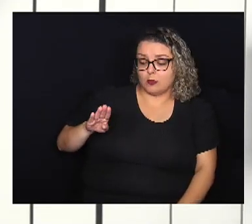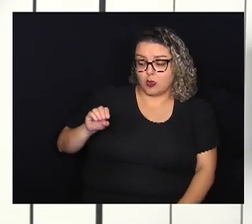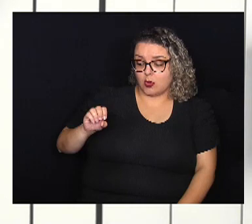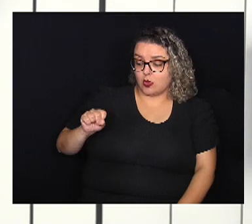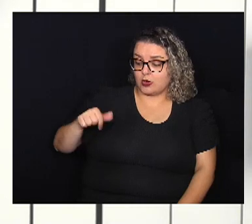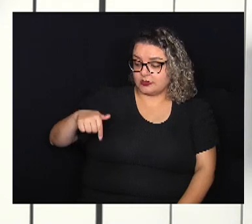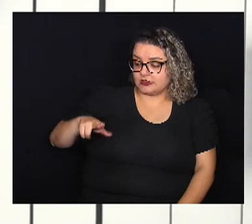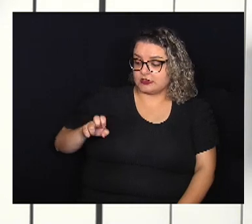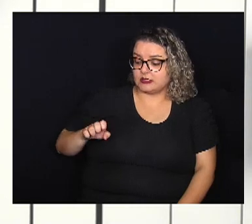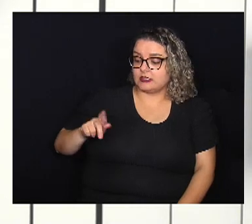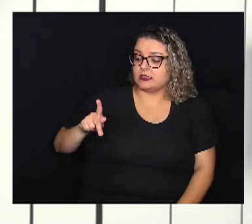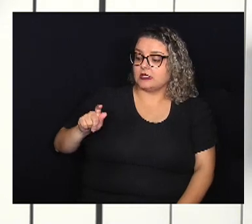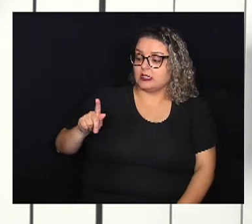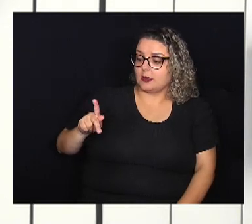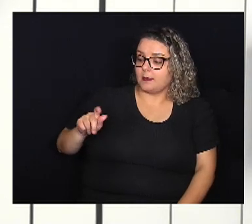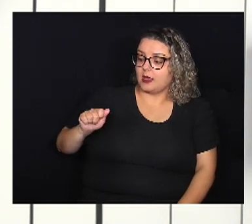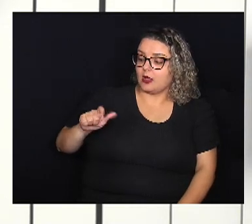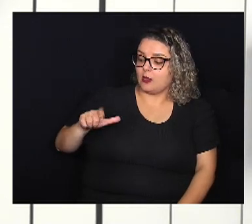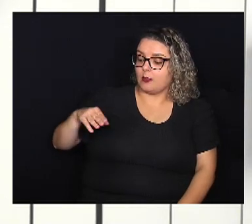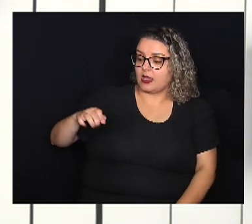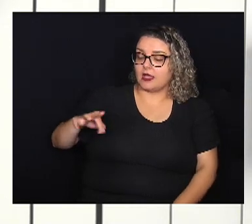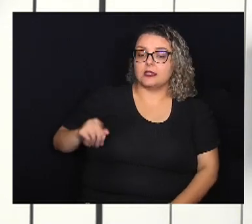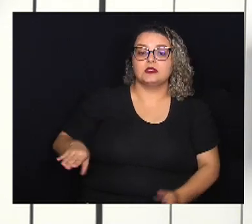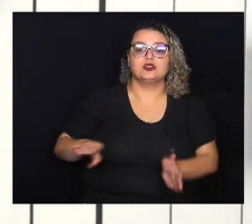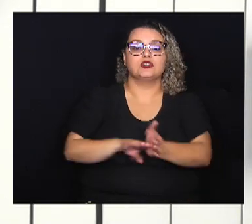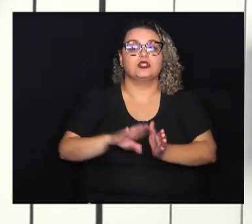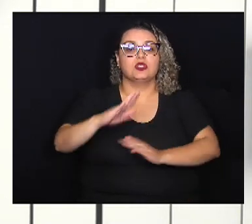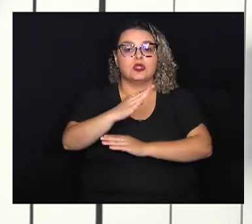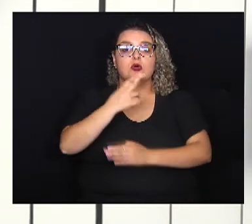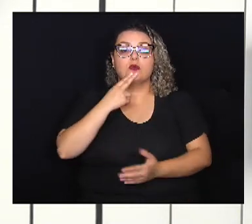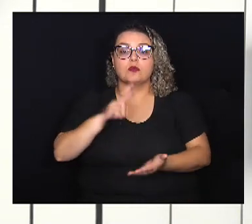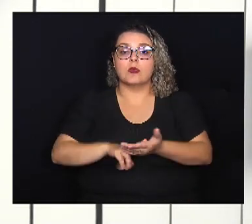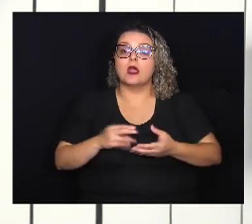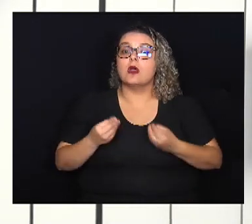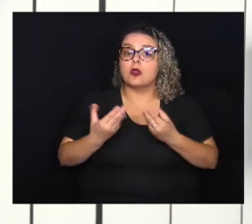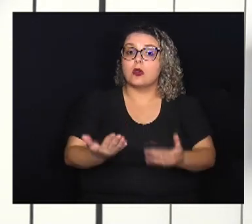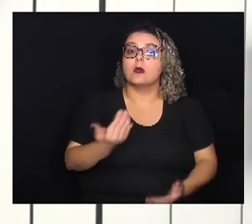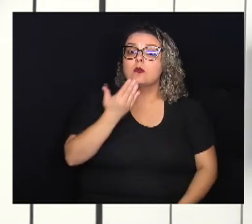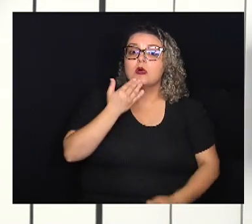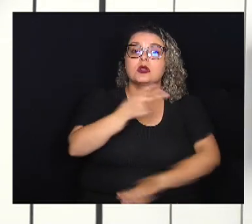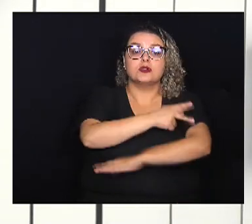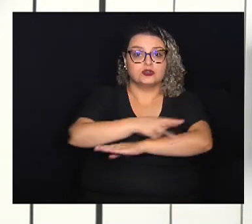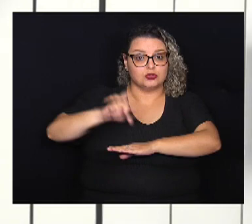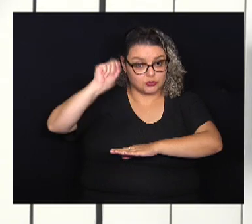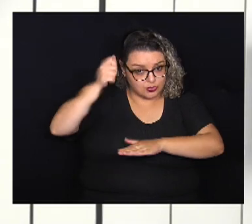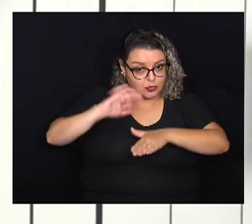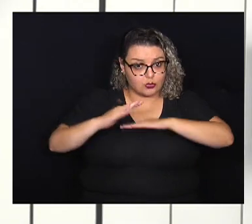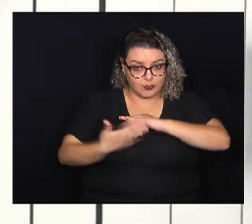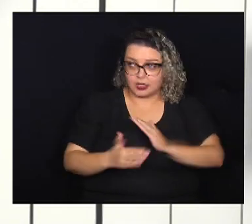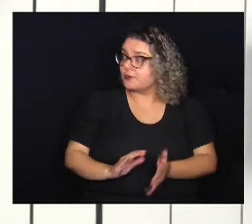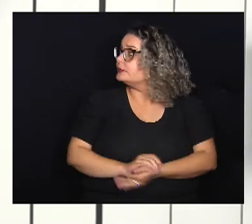vieram à Câmara entregar uma carta pedindo pavimentação no bairro.